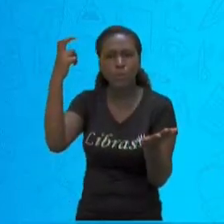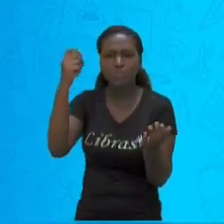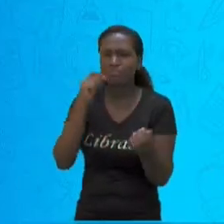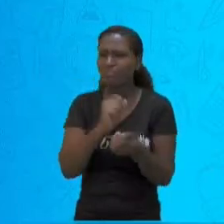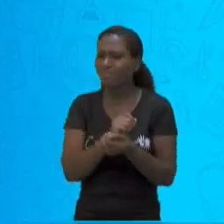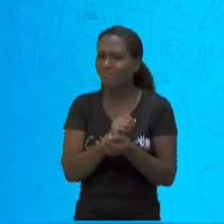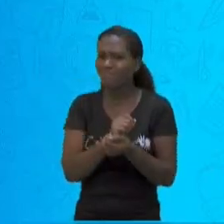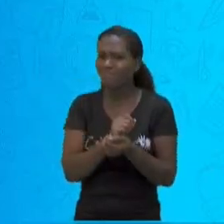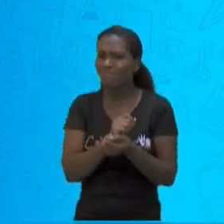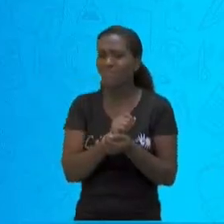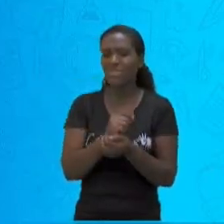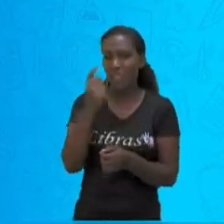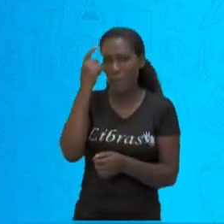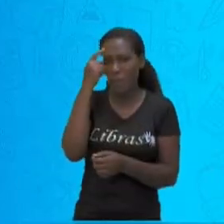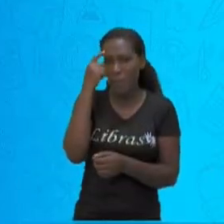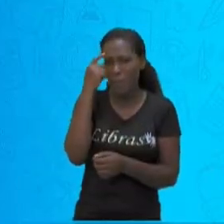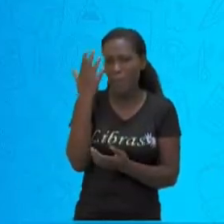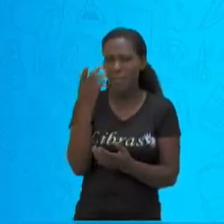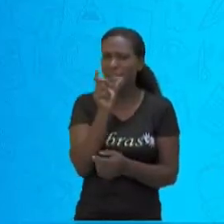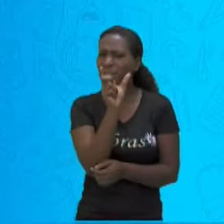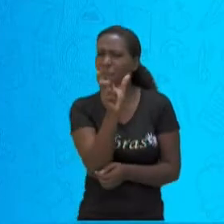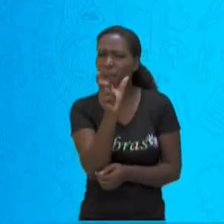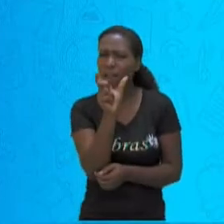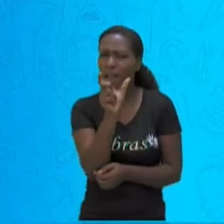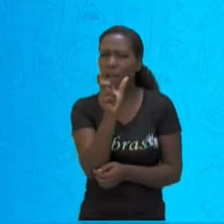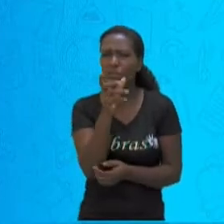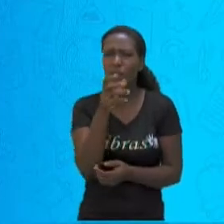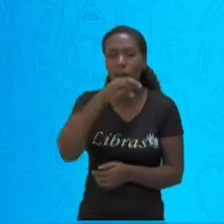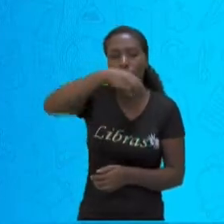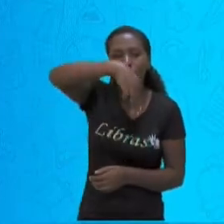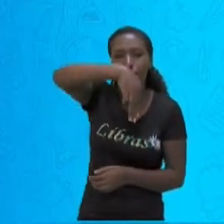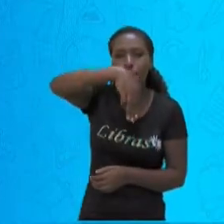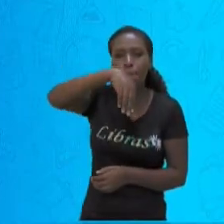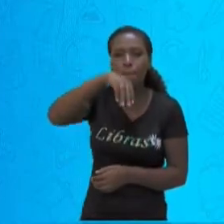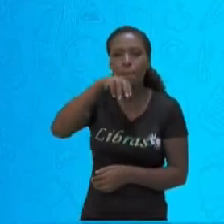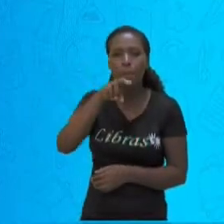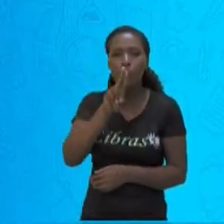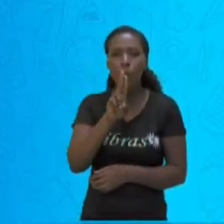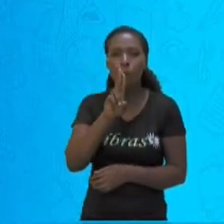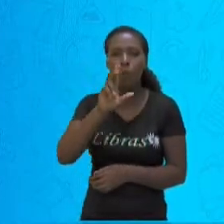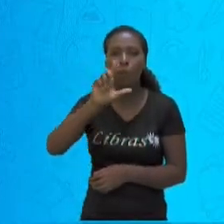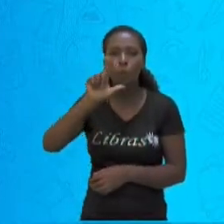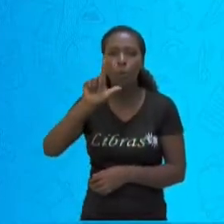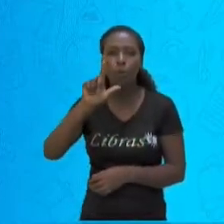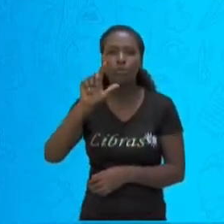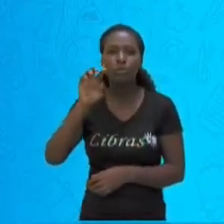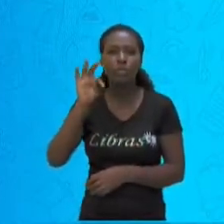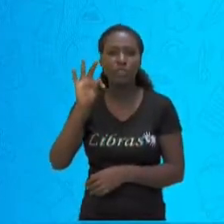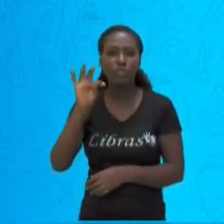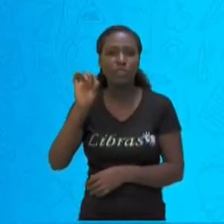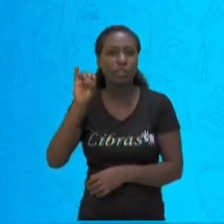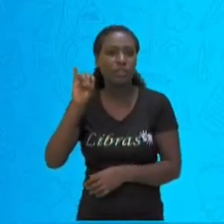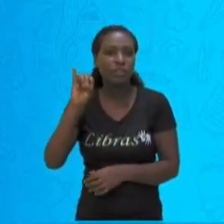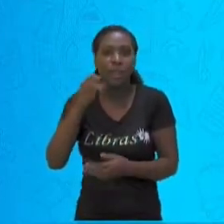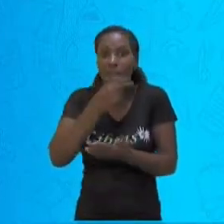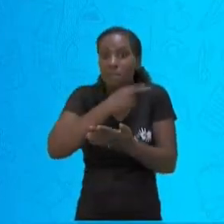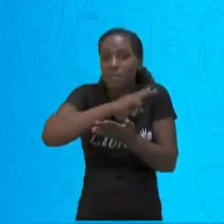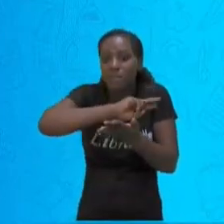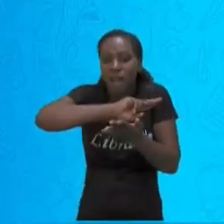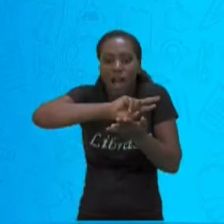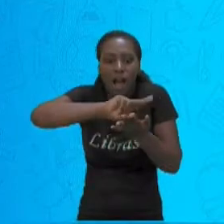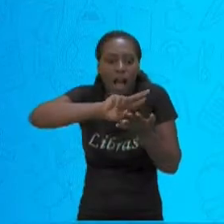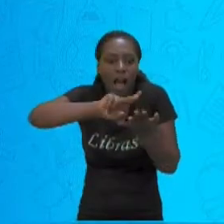Reflita bem sobre essa palavra multi, muitos, cultural,